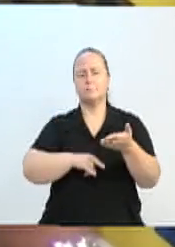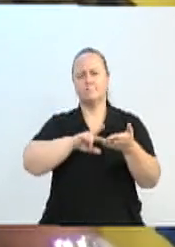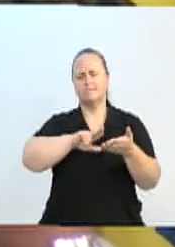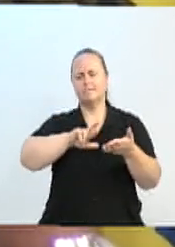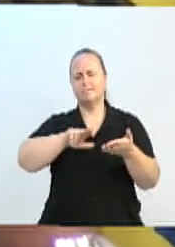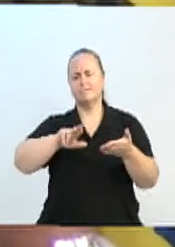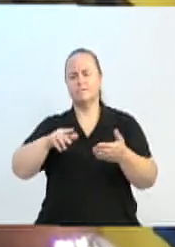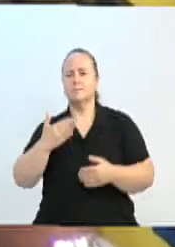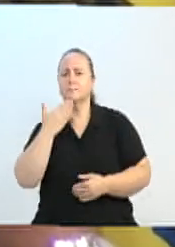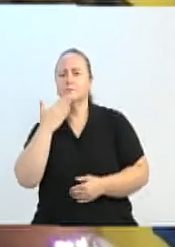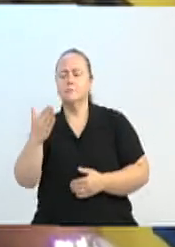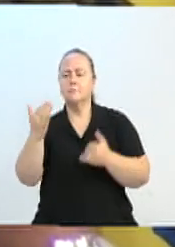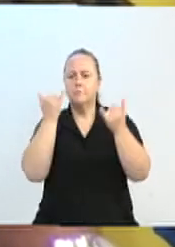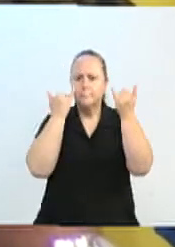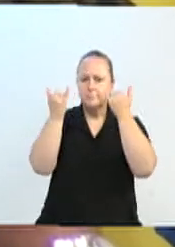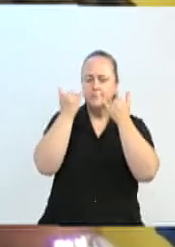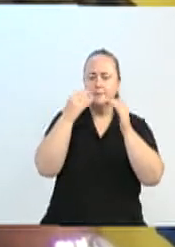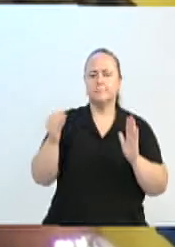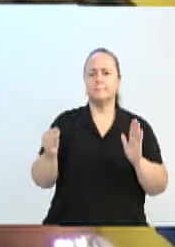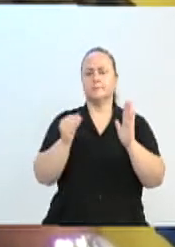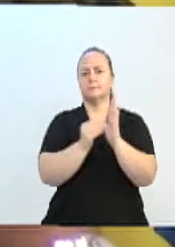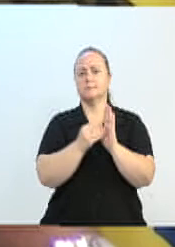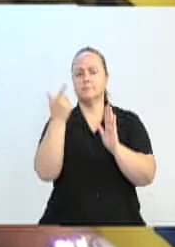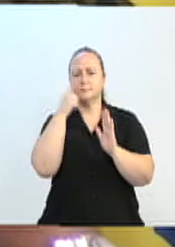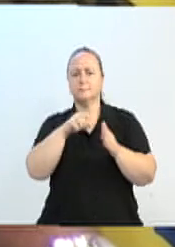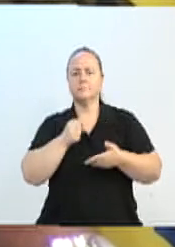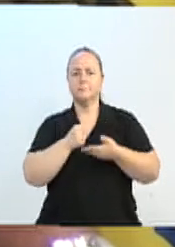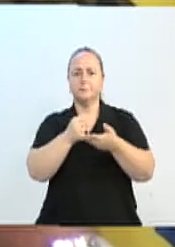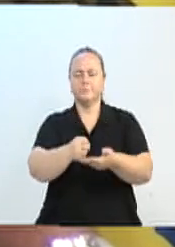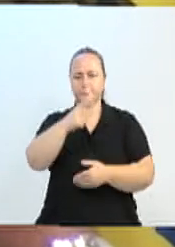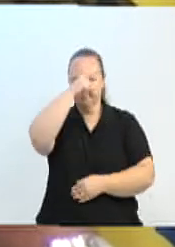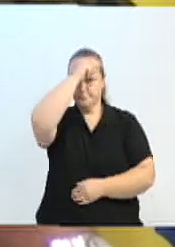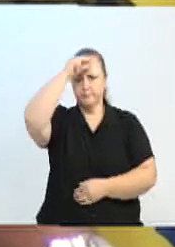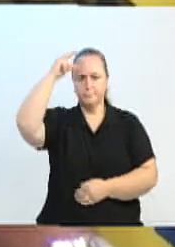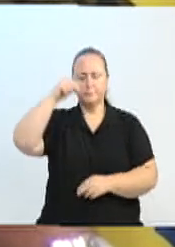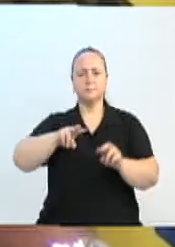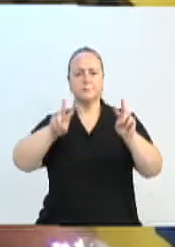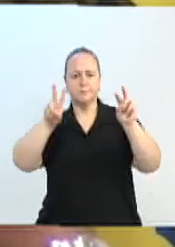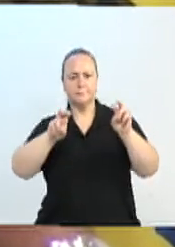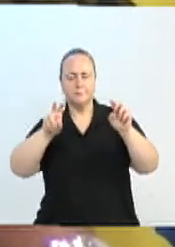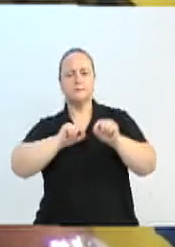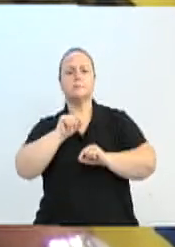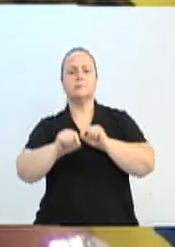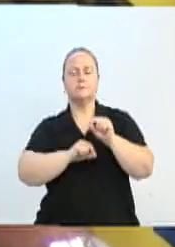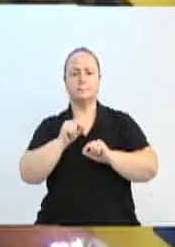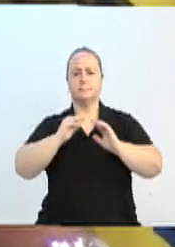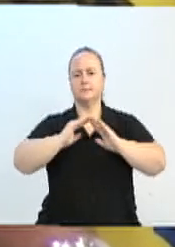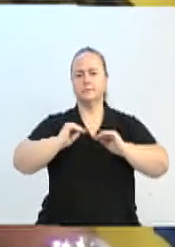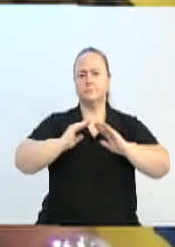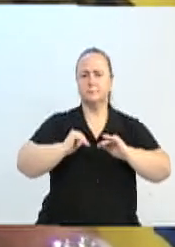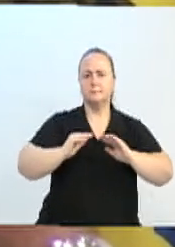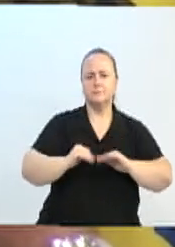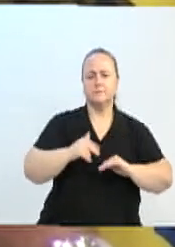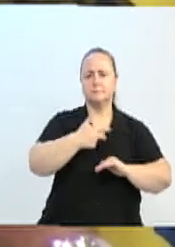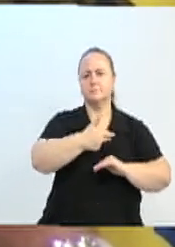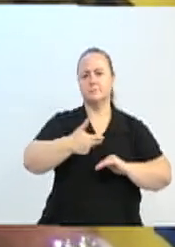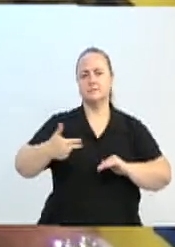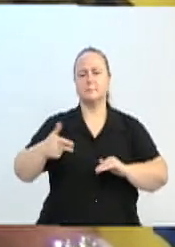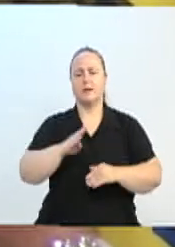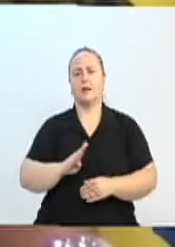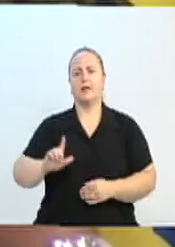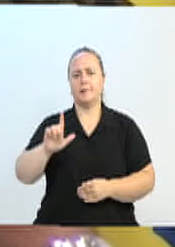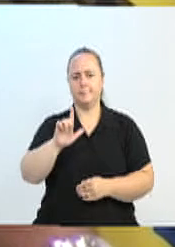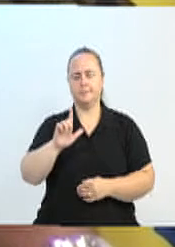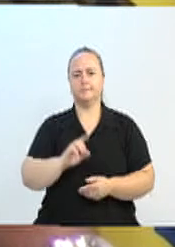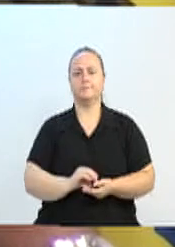de informações e indicações para auxiliar o executivo em relação às demandas da nossa idade Vereador